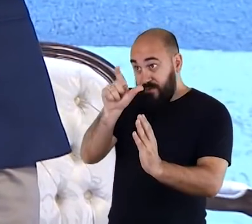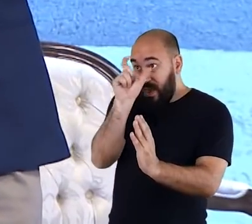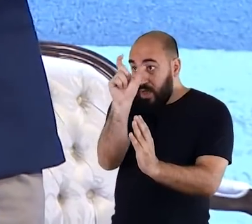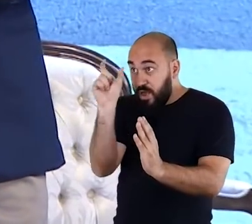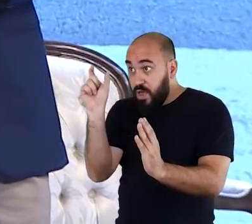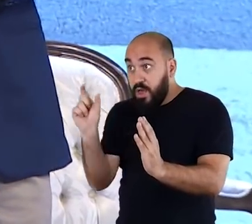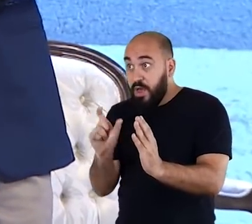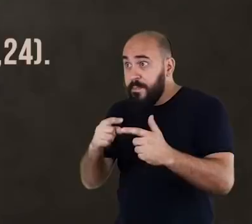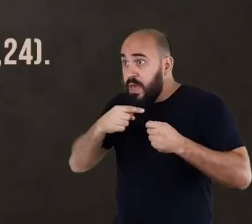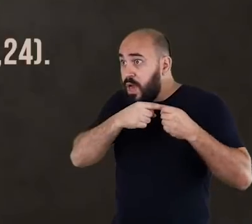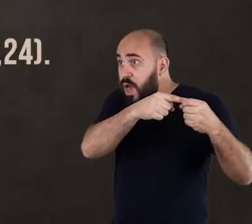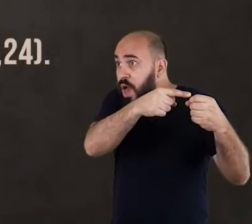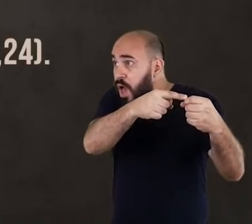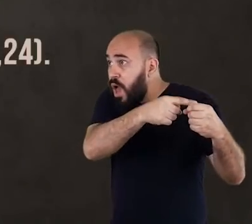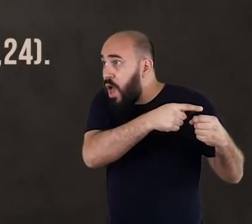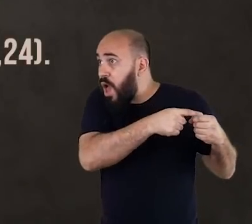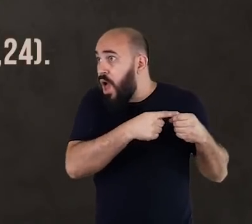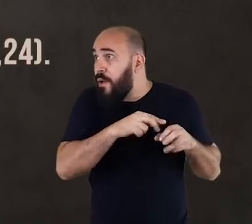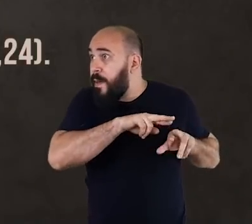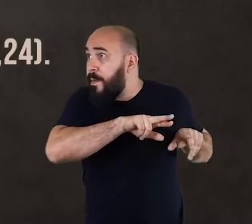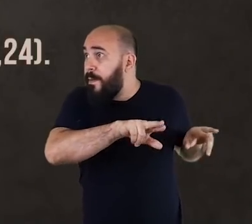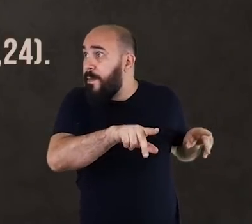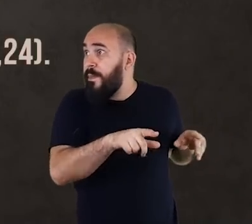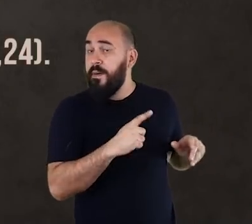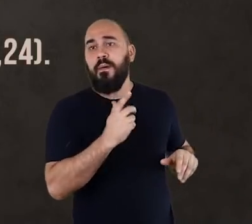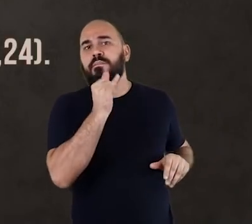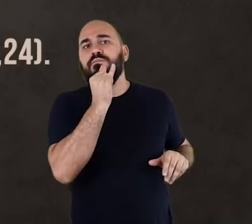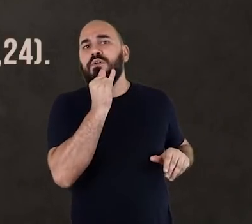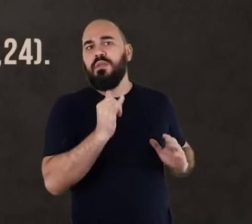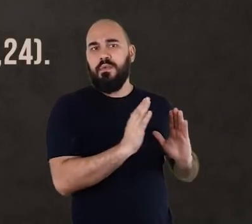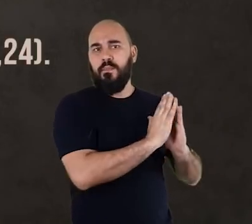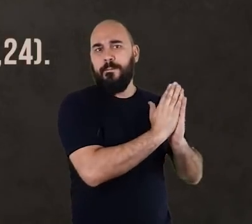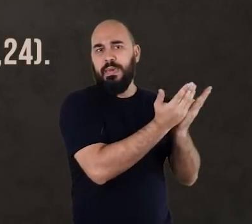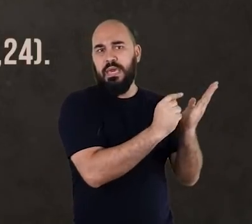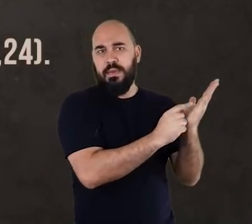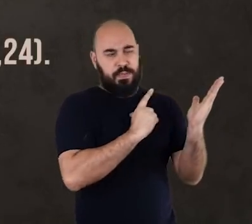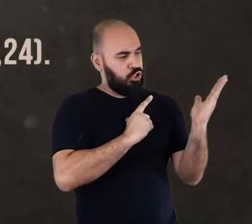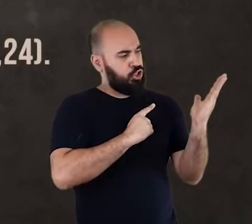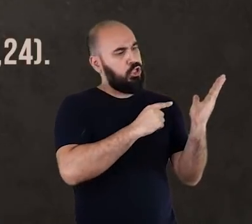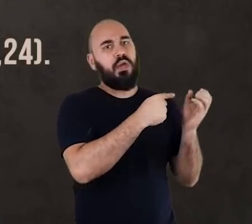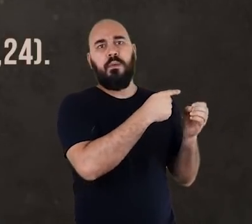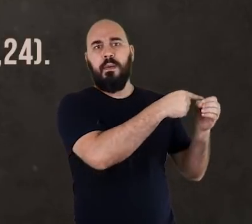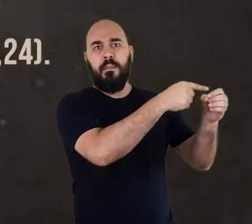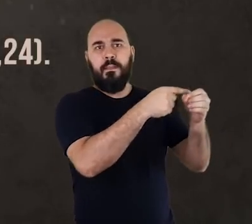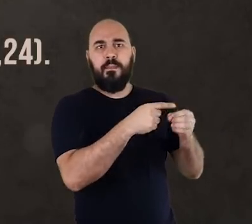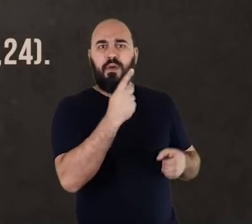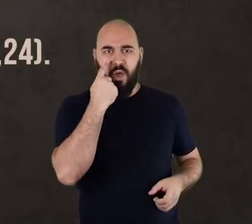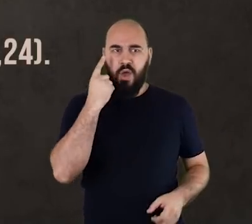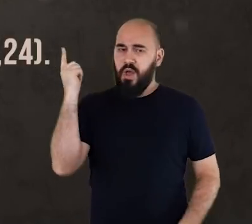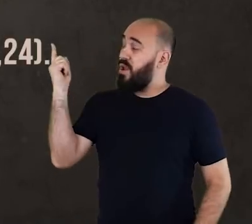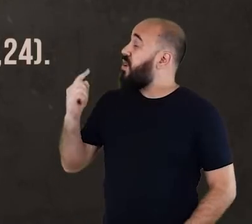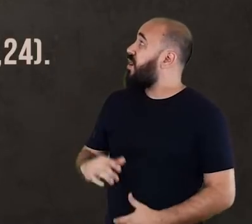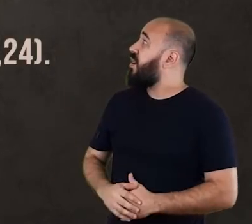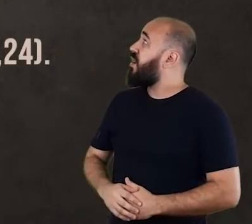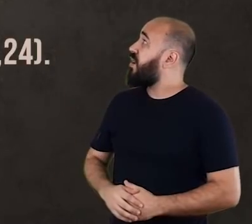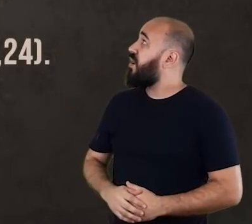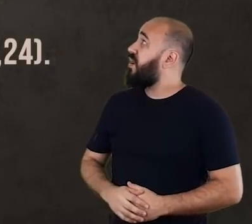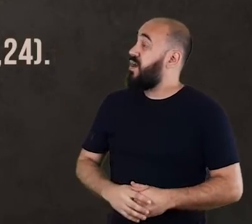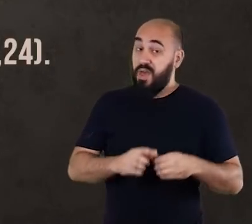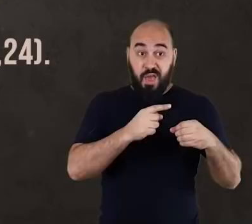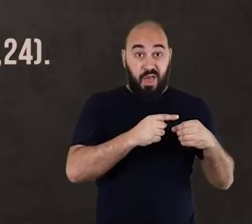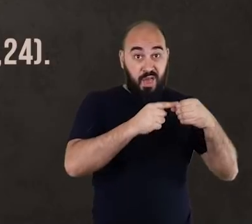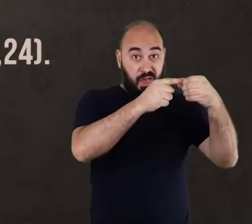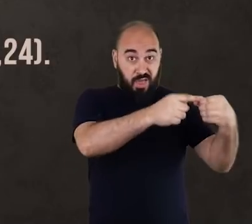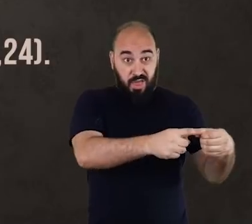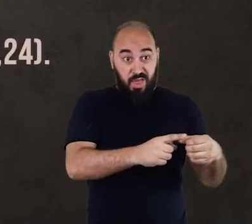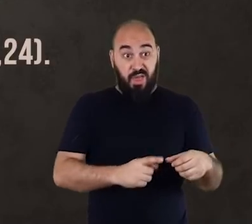conhecidos pelo texto bíblico. Atarot e Nebo, que aparece em Números 32, Aroer, o vale de Arnon, o planalto